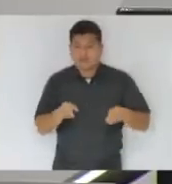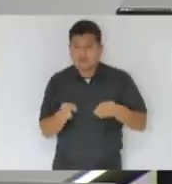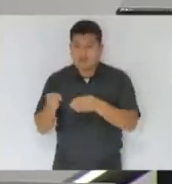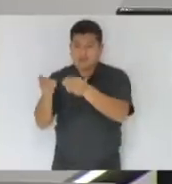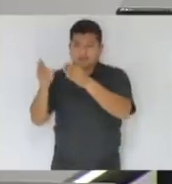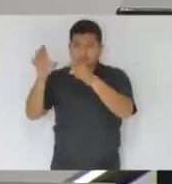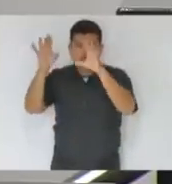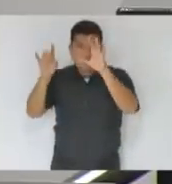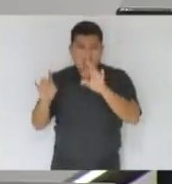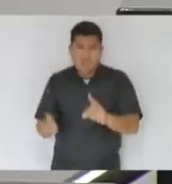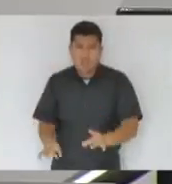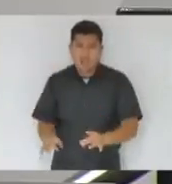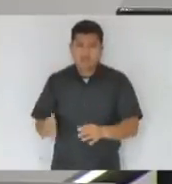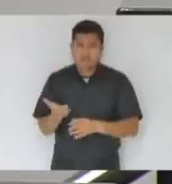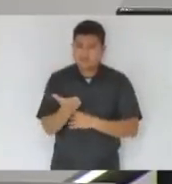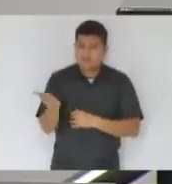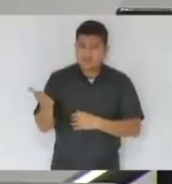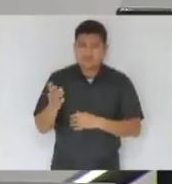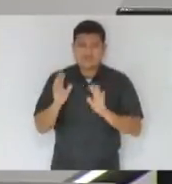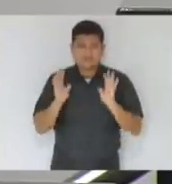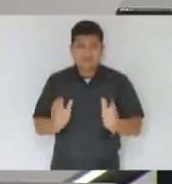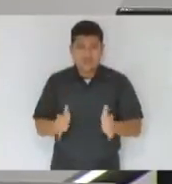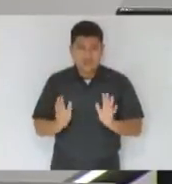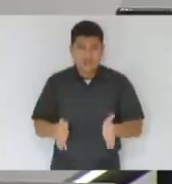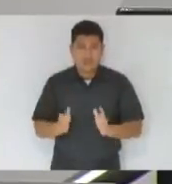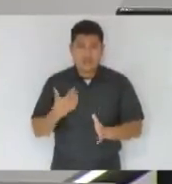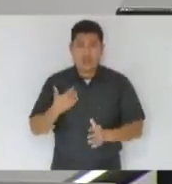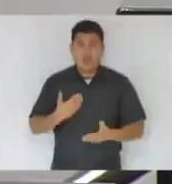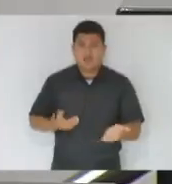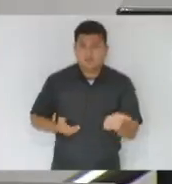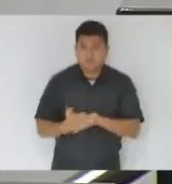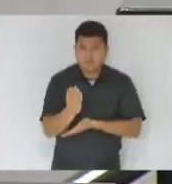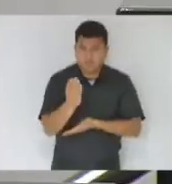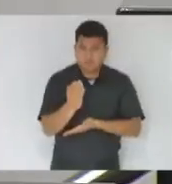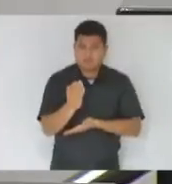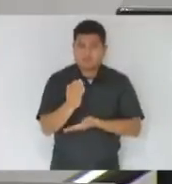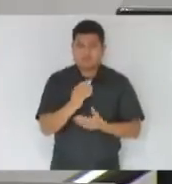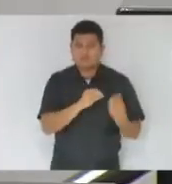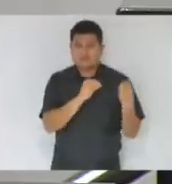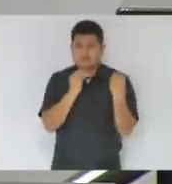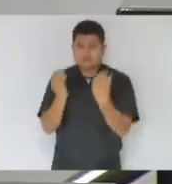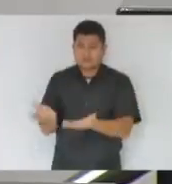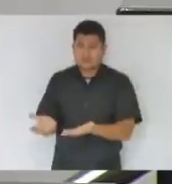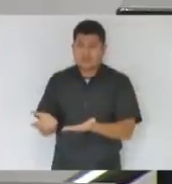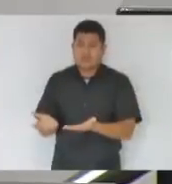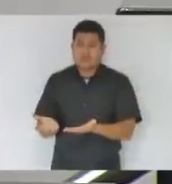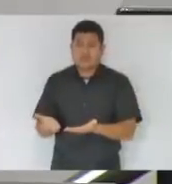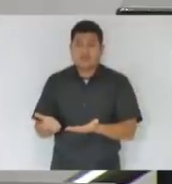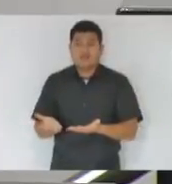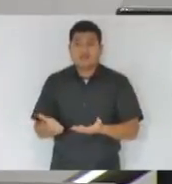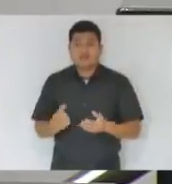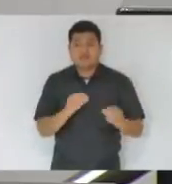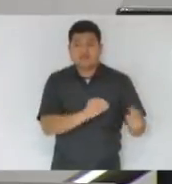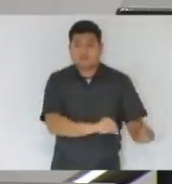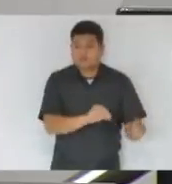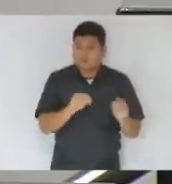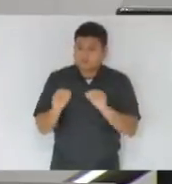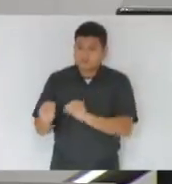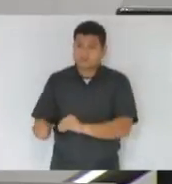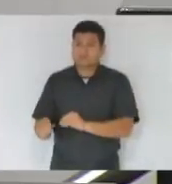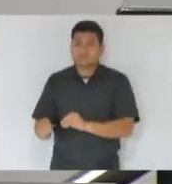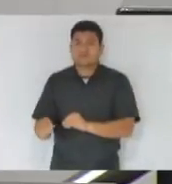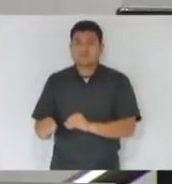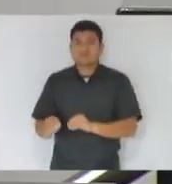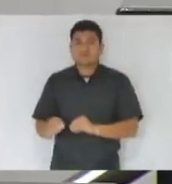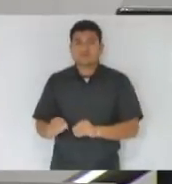Nós já aprovamos a desafetação e a doação, mas agora falta um termo, que é o